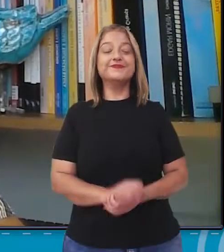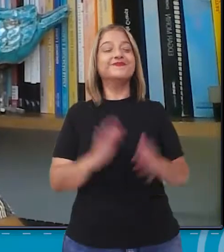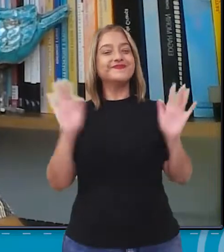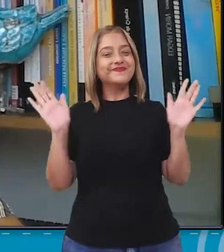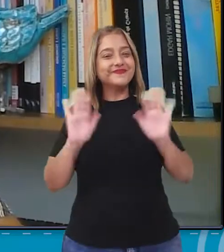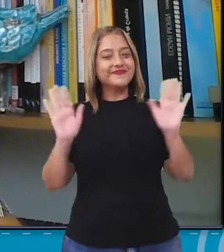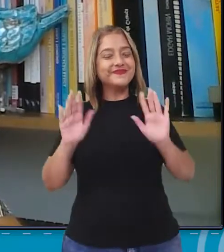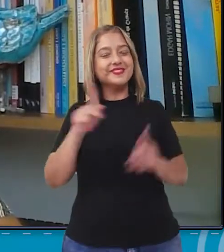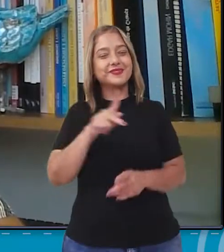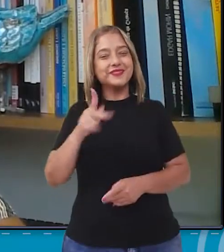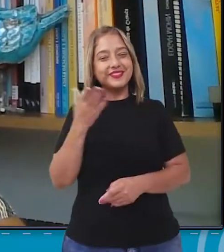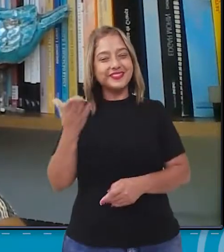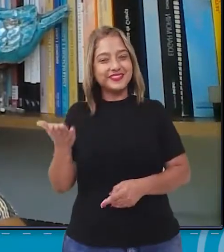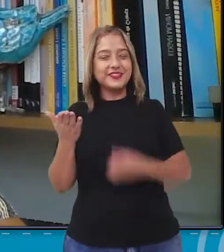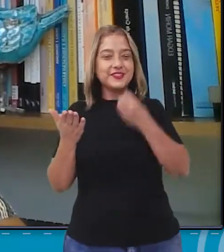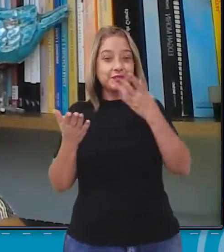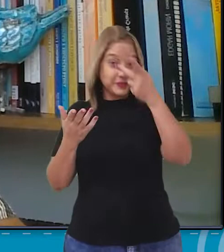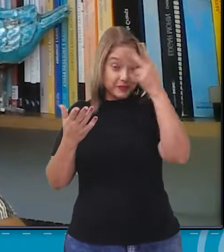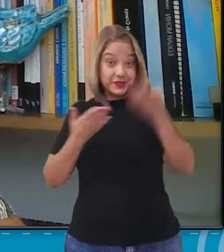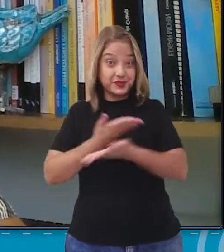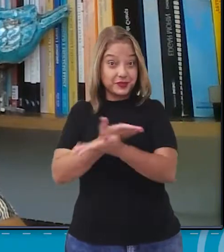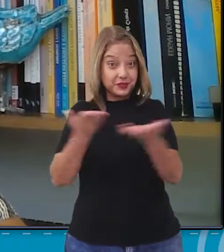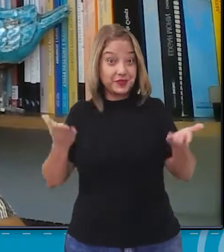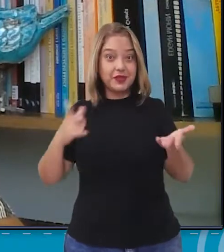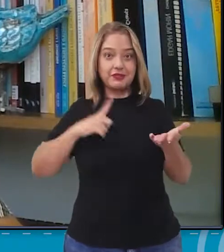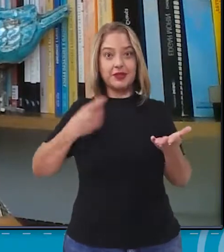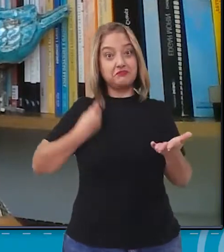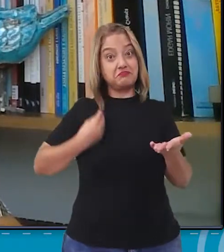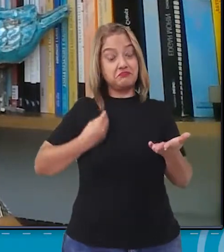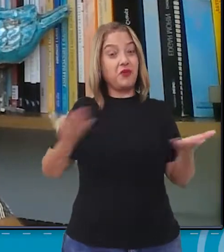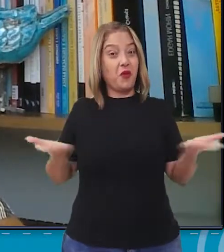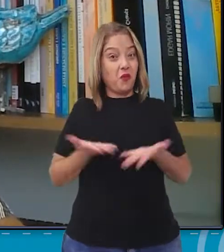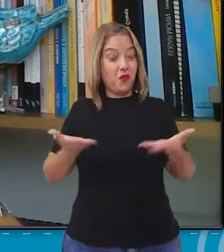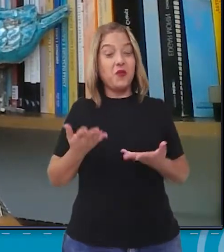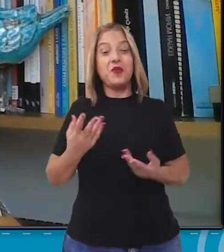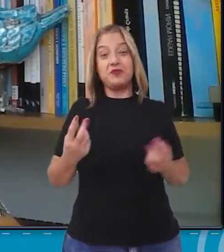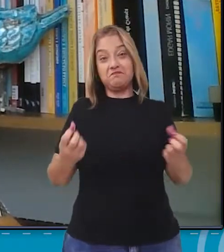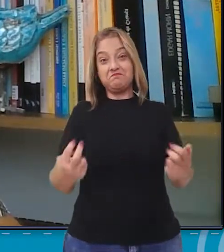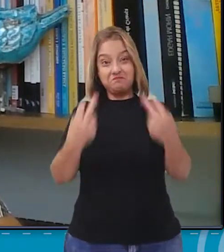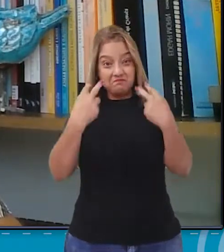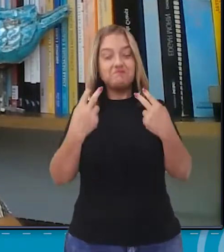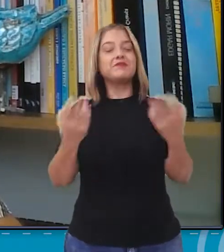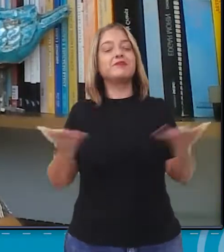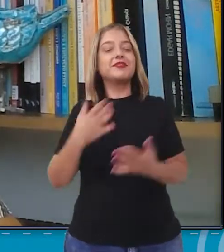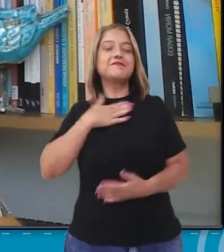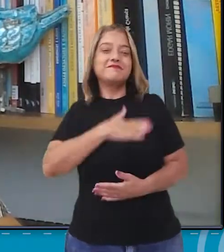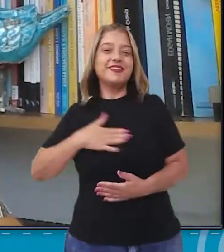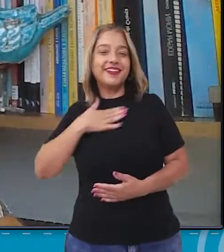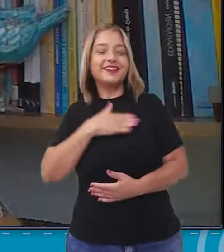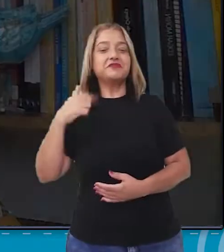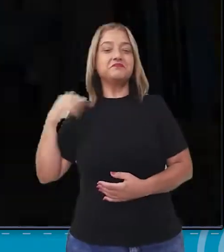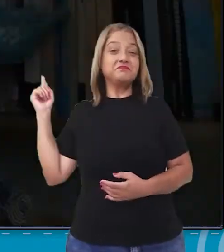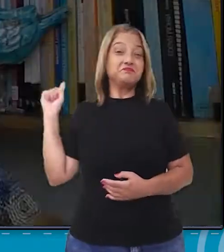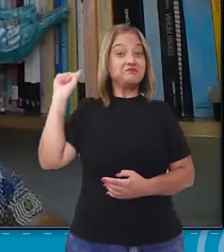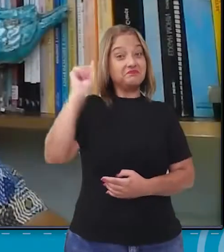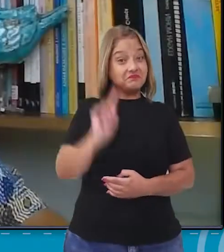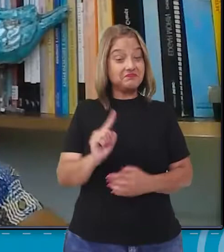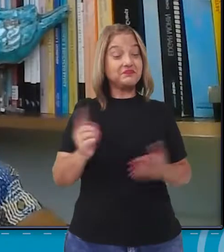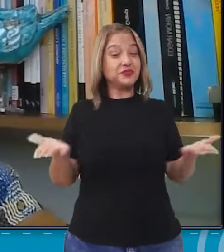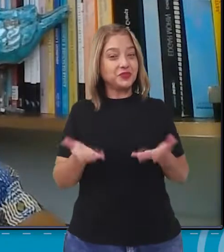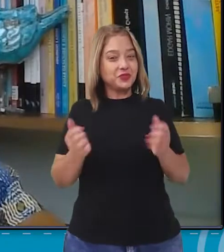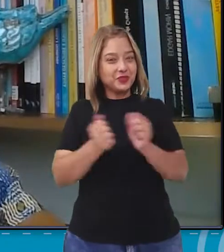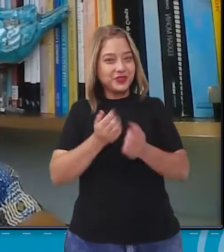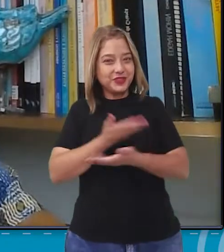Olá, professora Malu e todos e todas que nos assistem. É um prazer estar aqui com vocês.